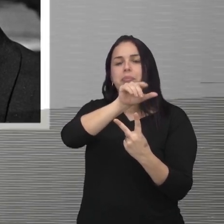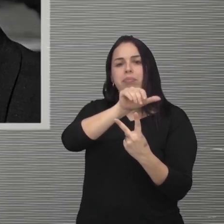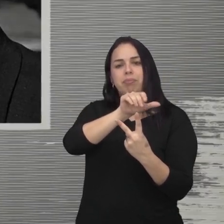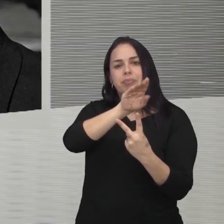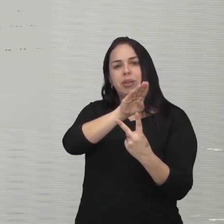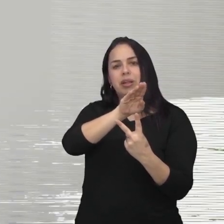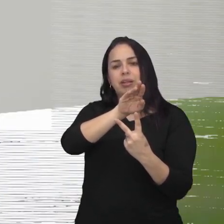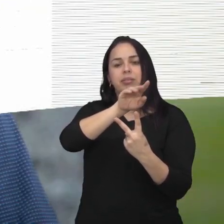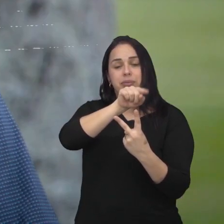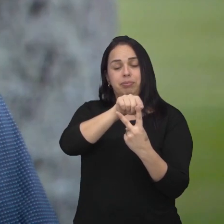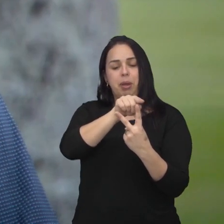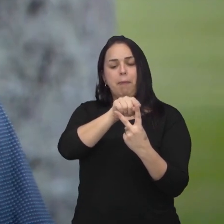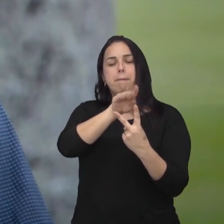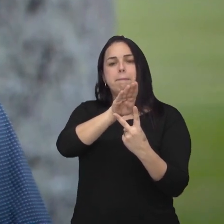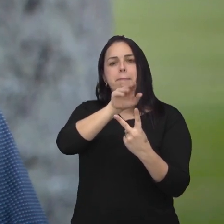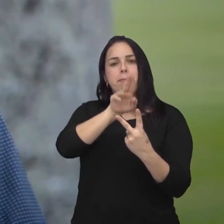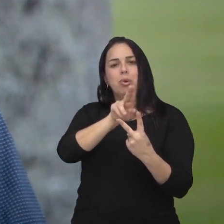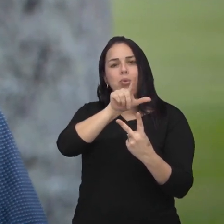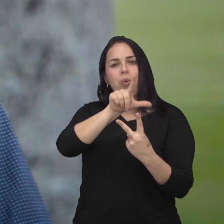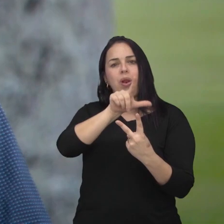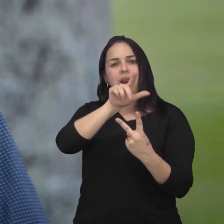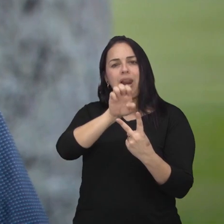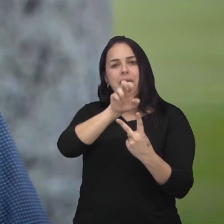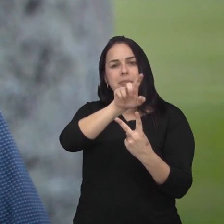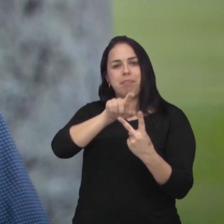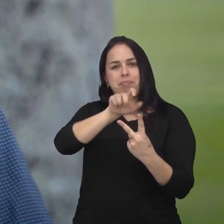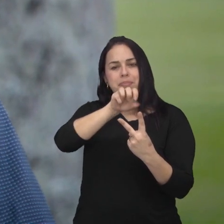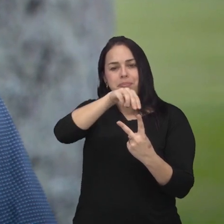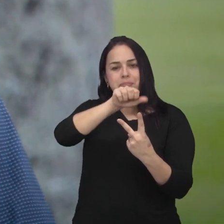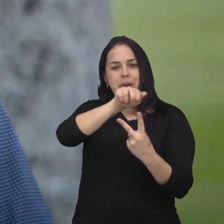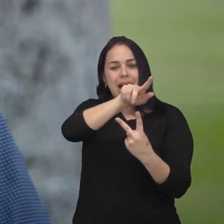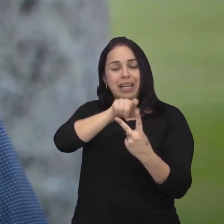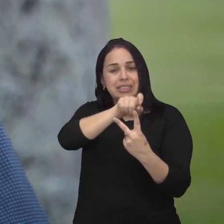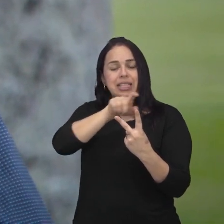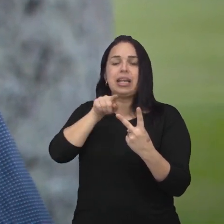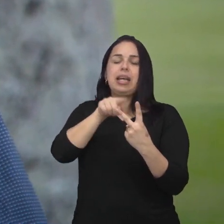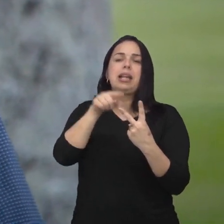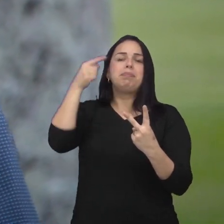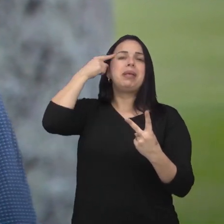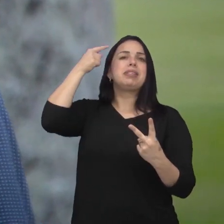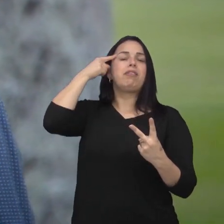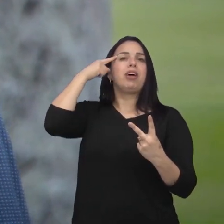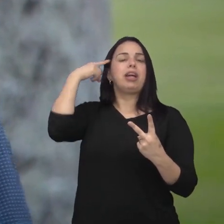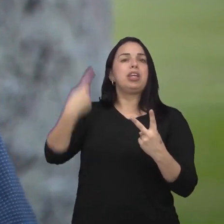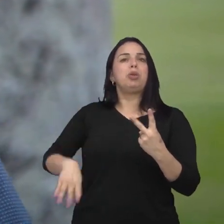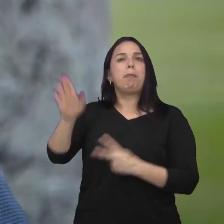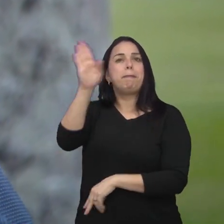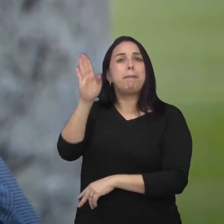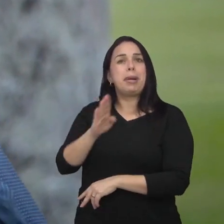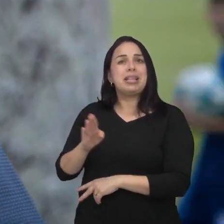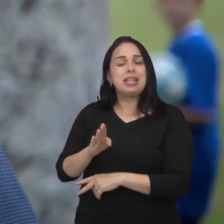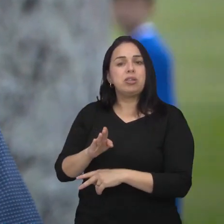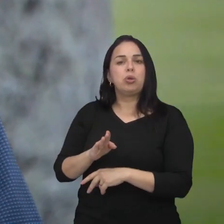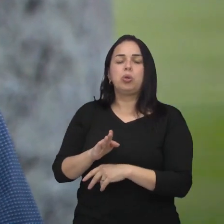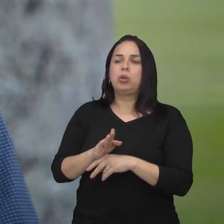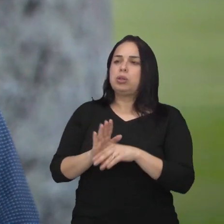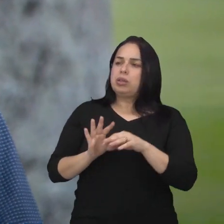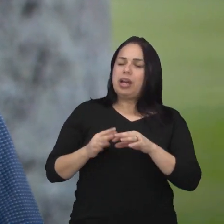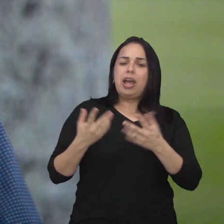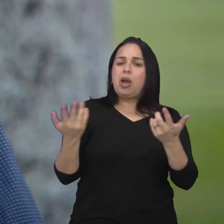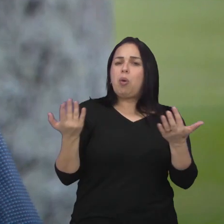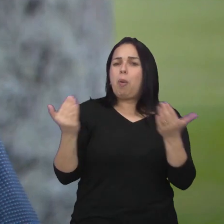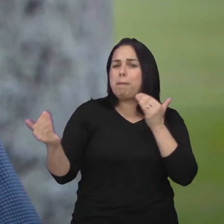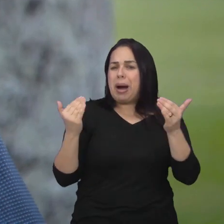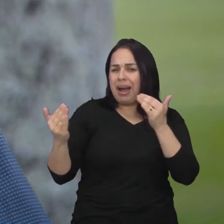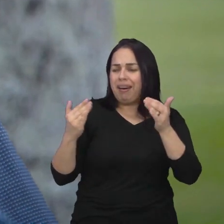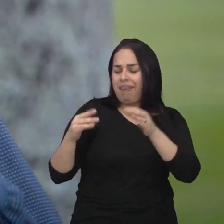grande envergadura na sua trajetória, e eles pensavam um Brasil, né, um Brasil grande,